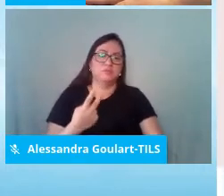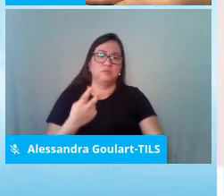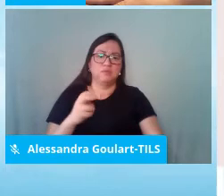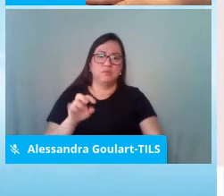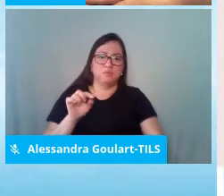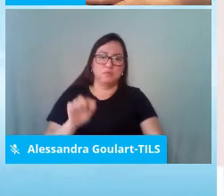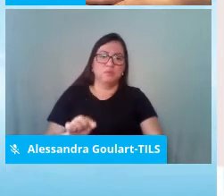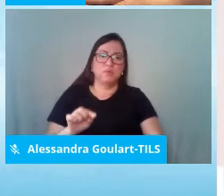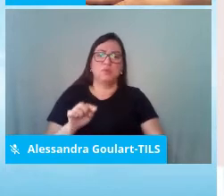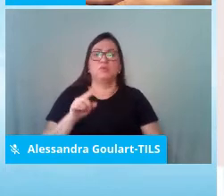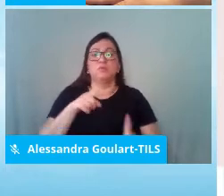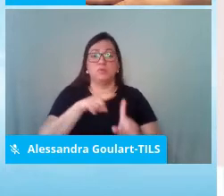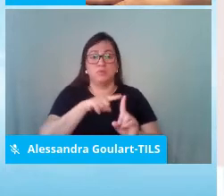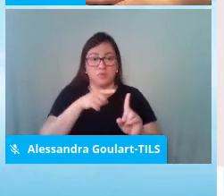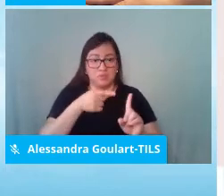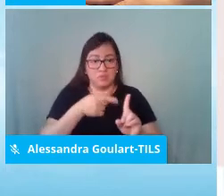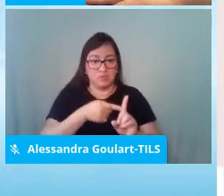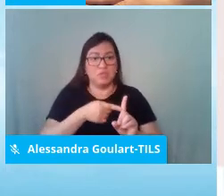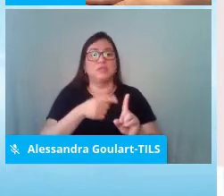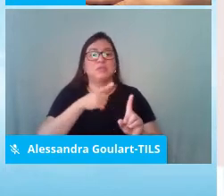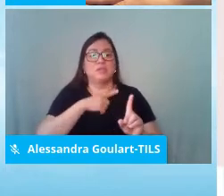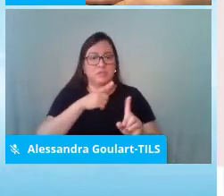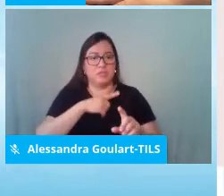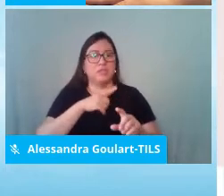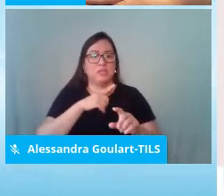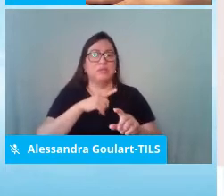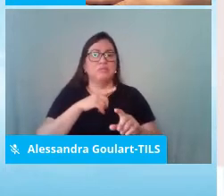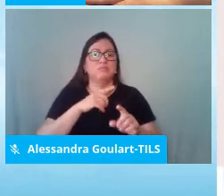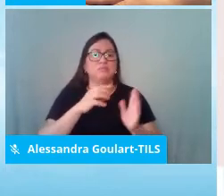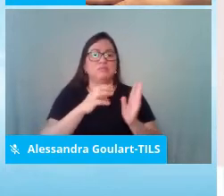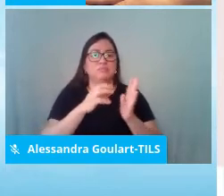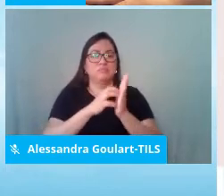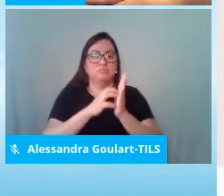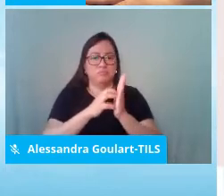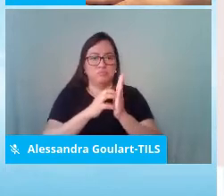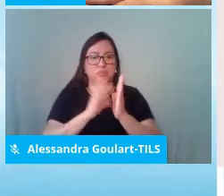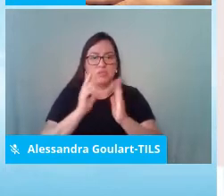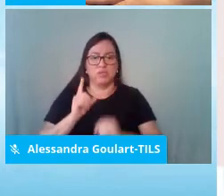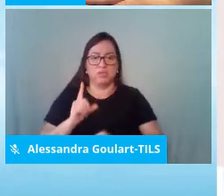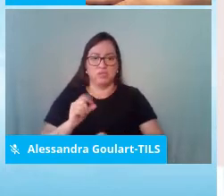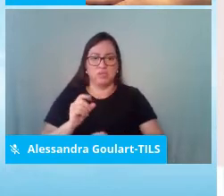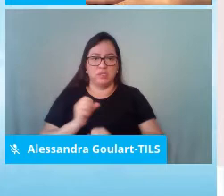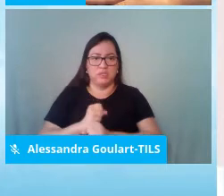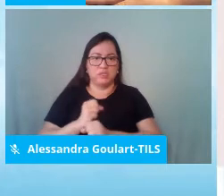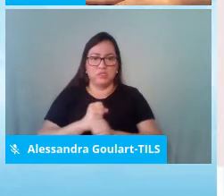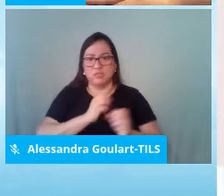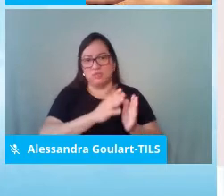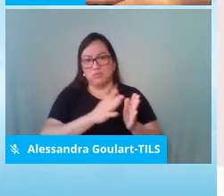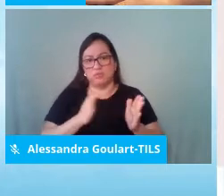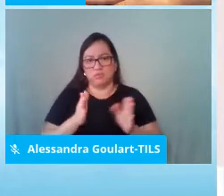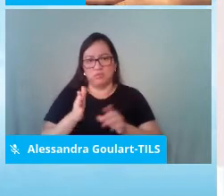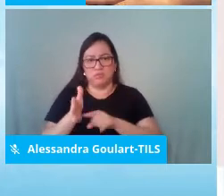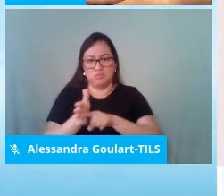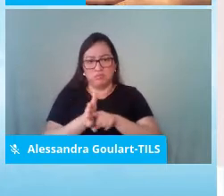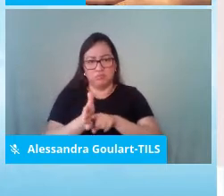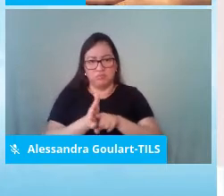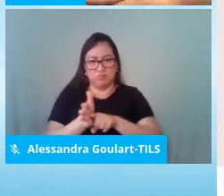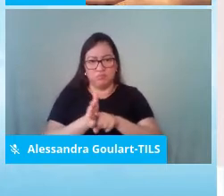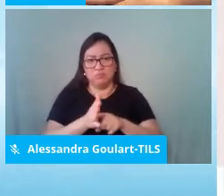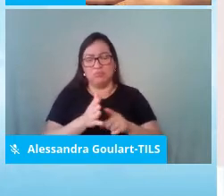125.144 gestantes infectadas com HIV nos últimos 10 anos. Né? E em toda a série histórica